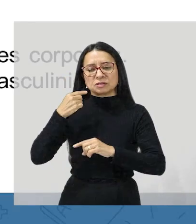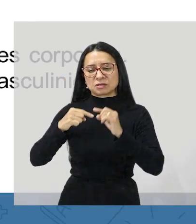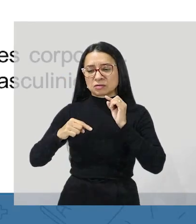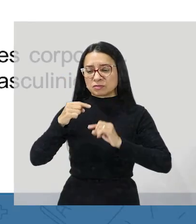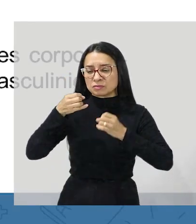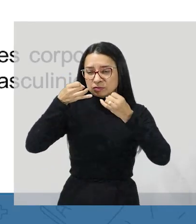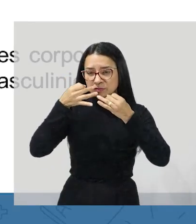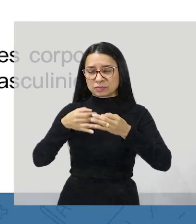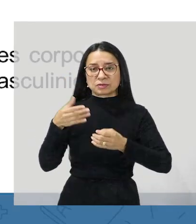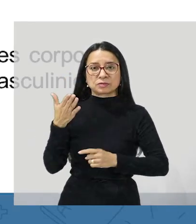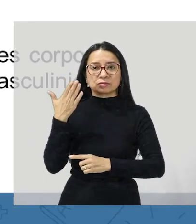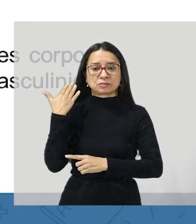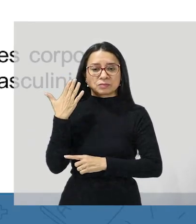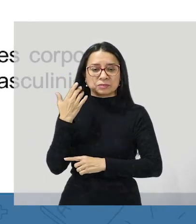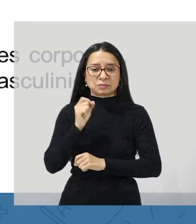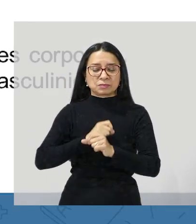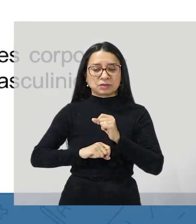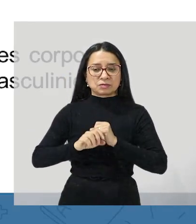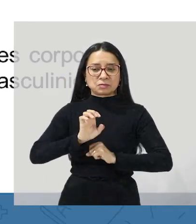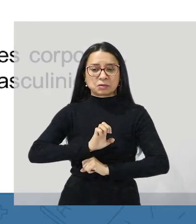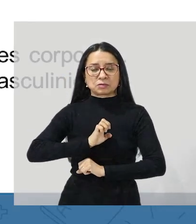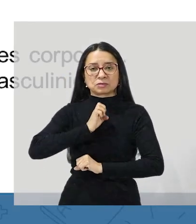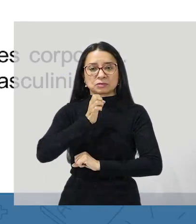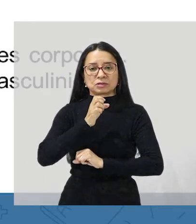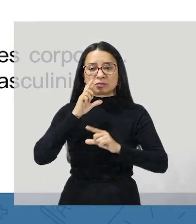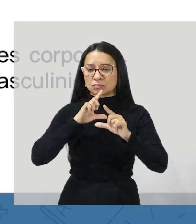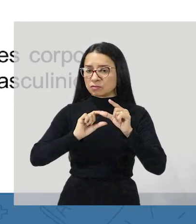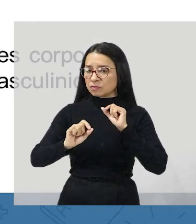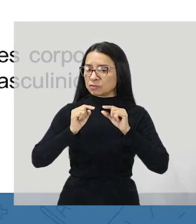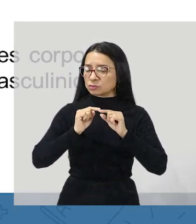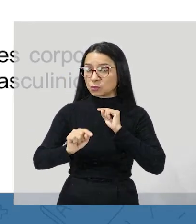exemplo, nas danças folclóricas ou